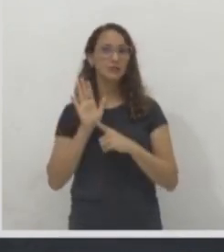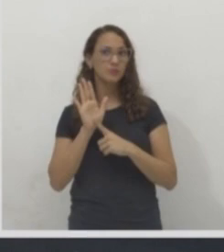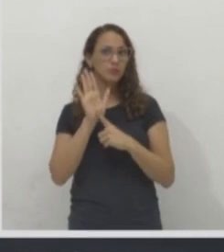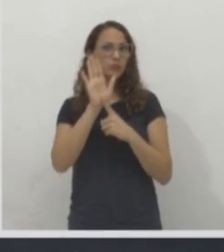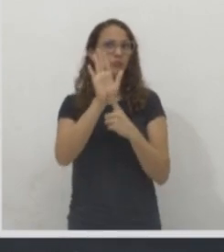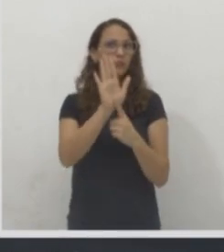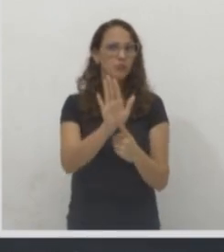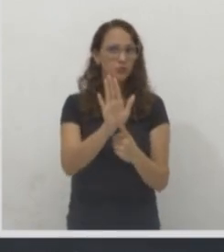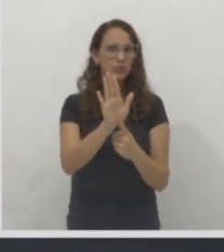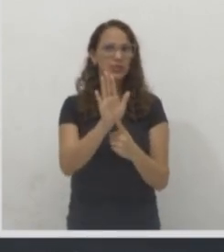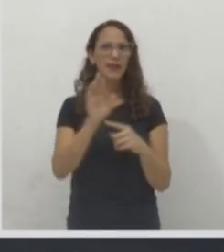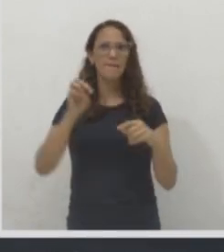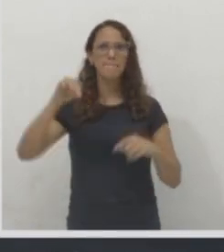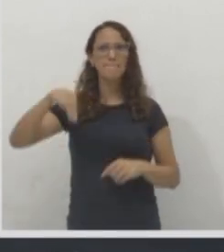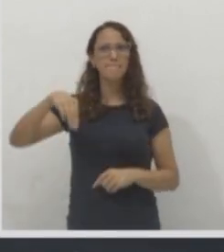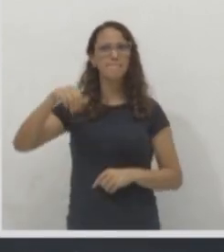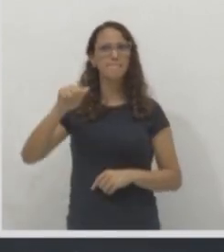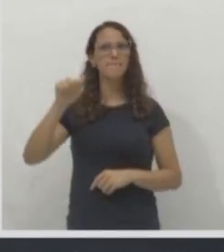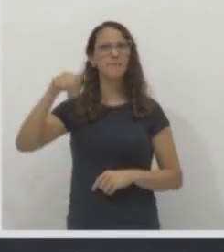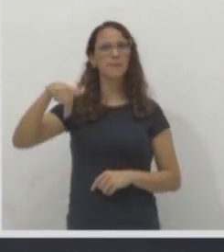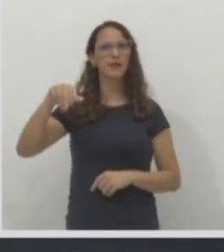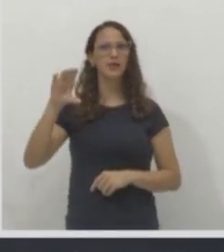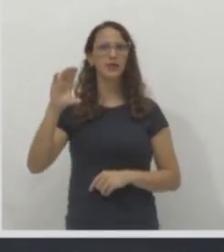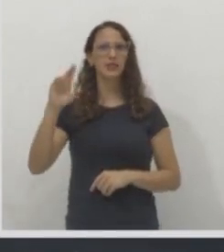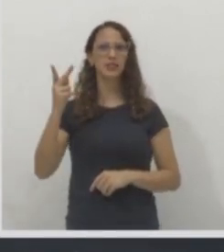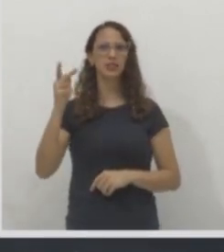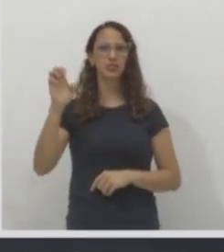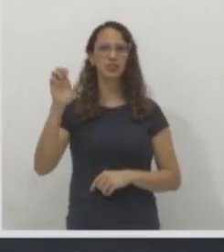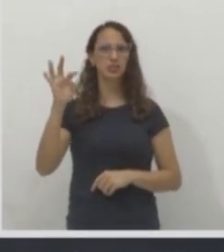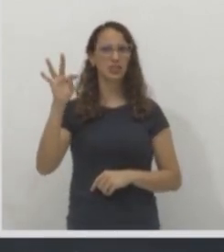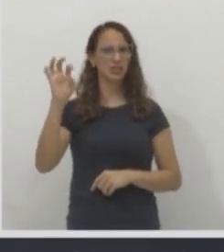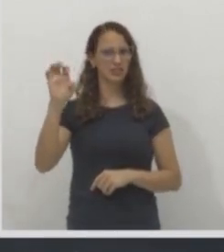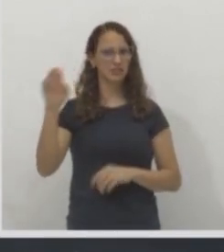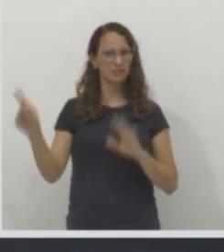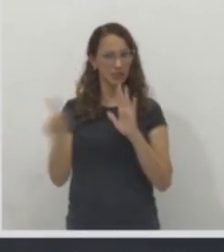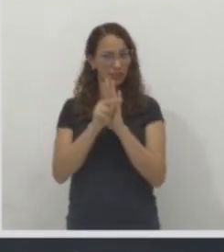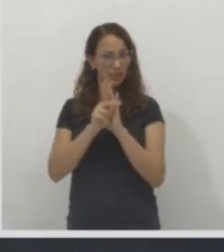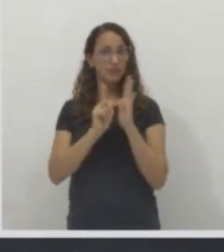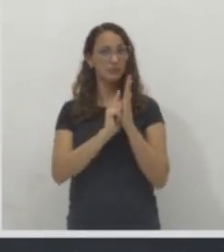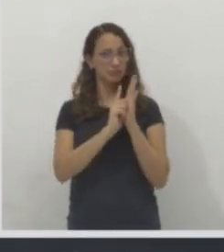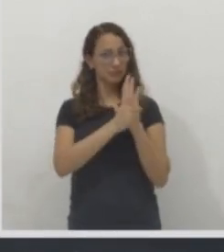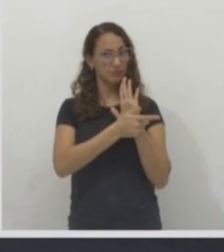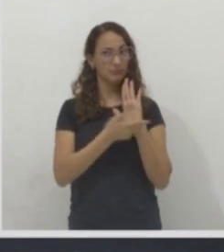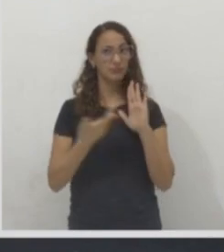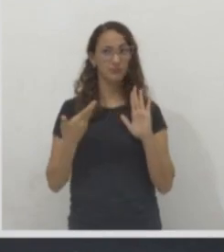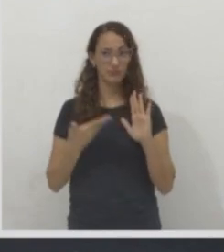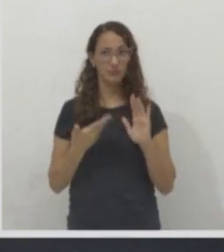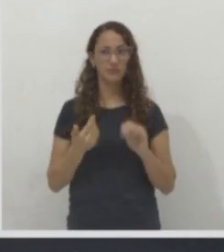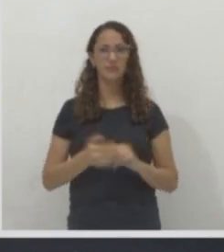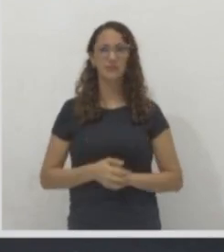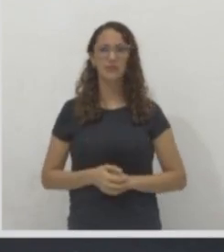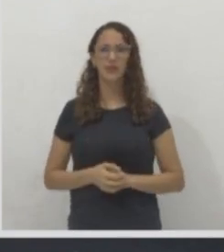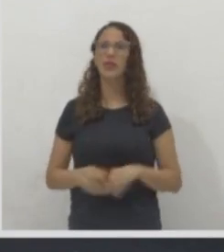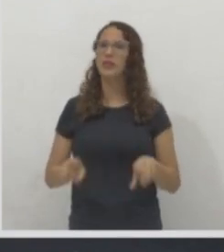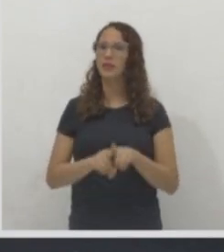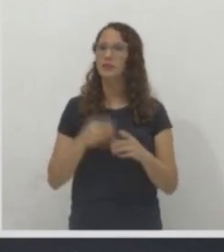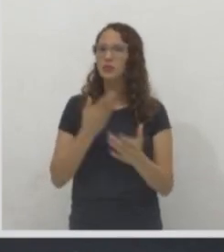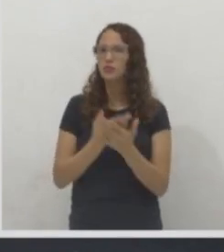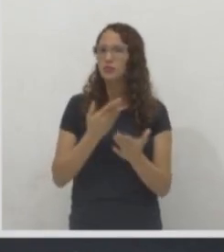dentro desse gênero, certo? Além disso, nós vamos estudar o verbo e os